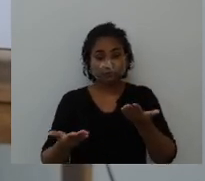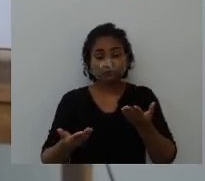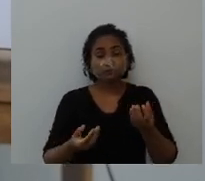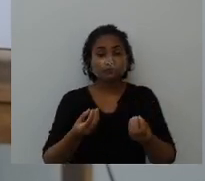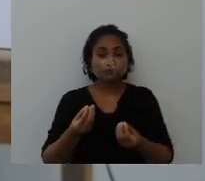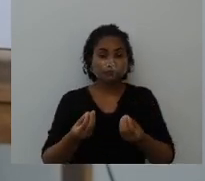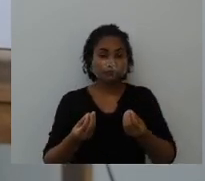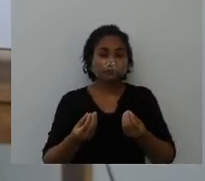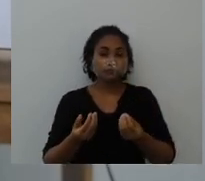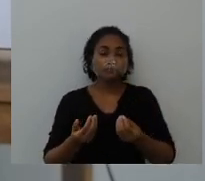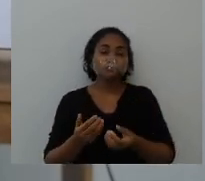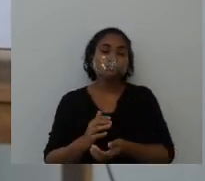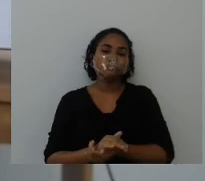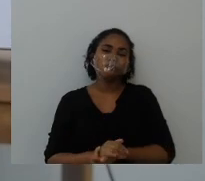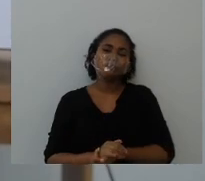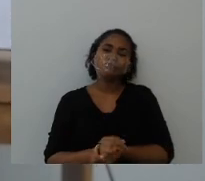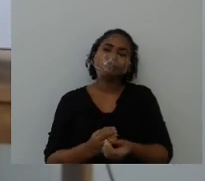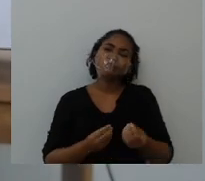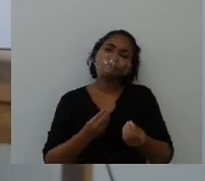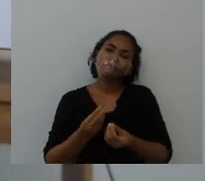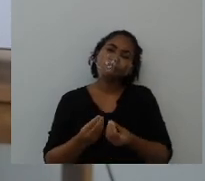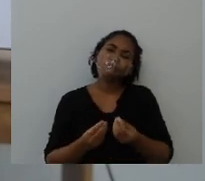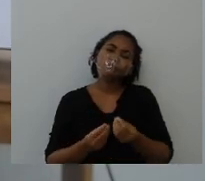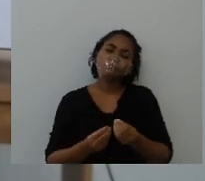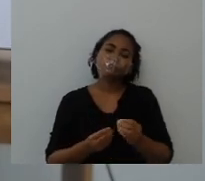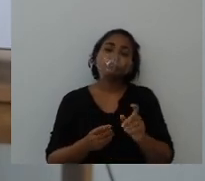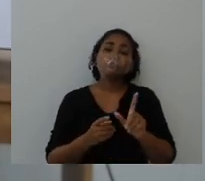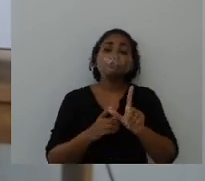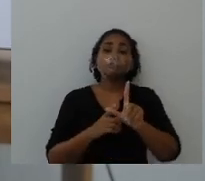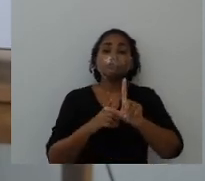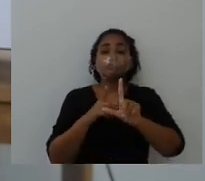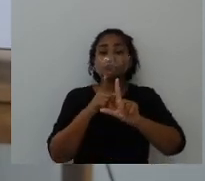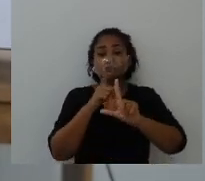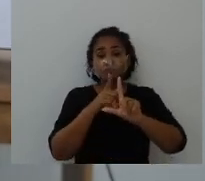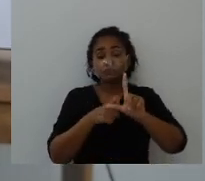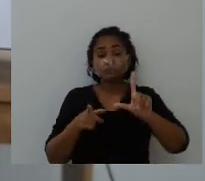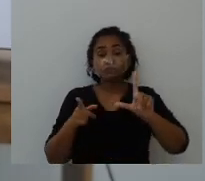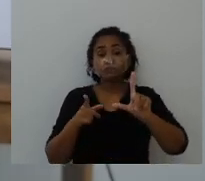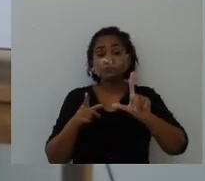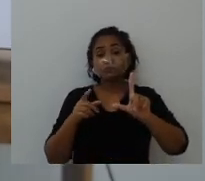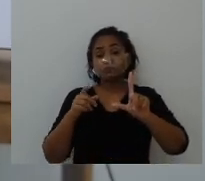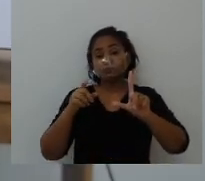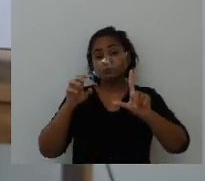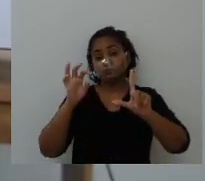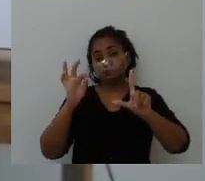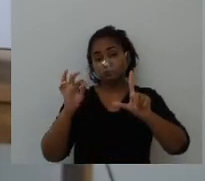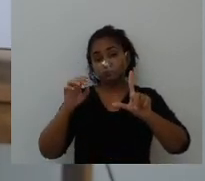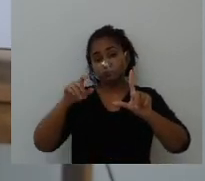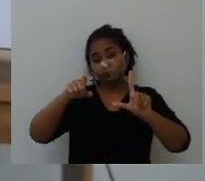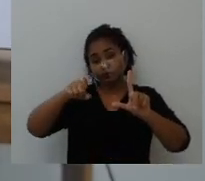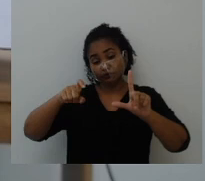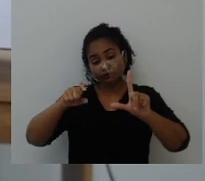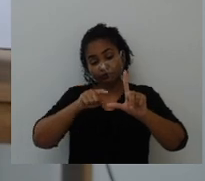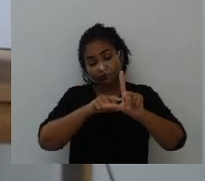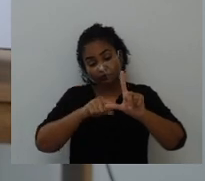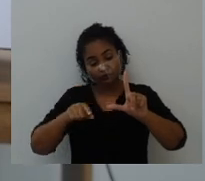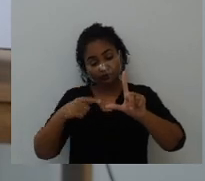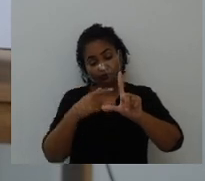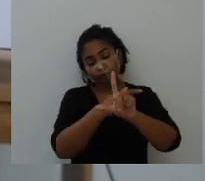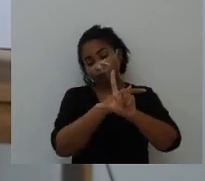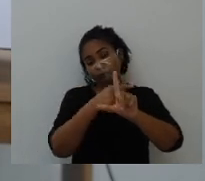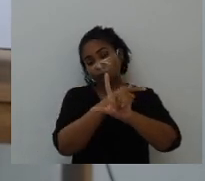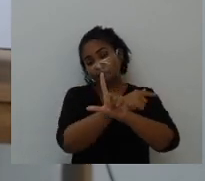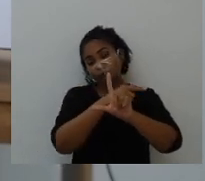com o valor do peso. Paulinho, quem está para a direita? Paulinho, quem está para a direita é o TX, e quem está contrário a ele,